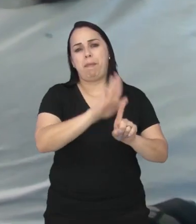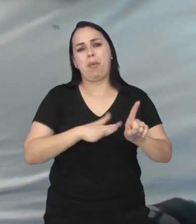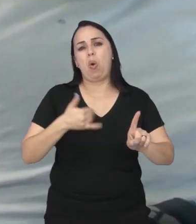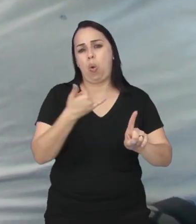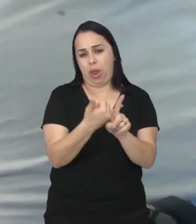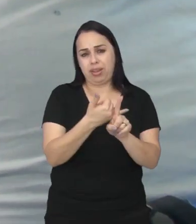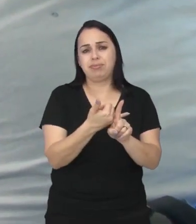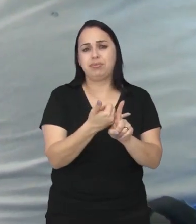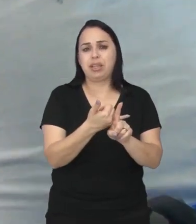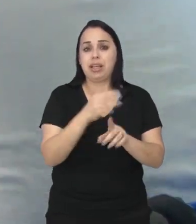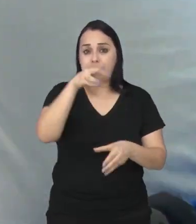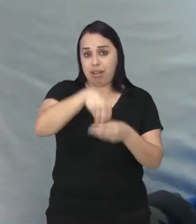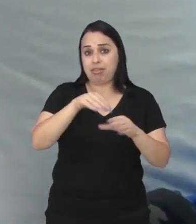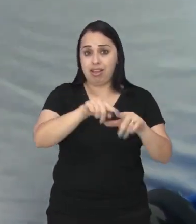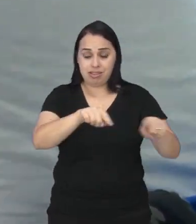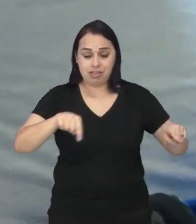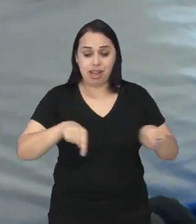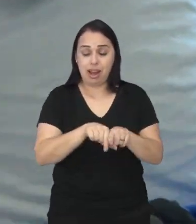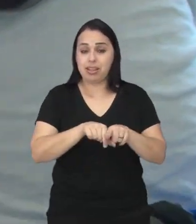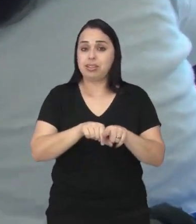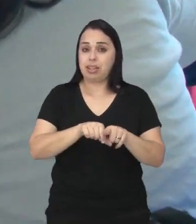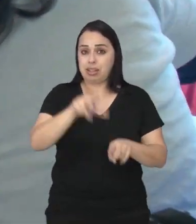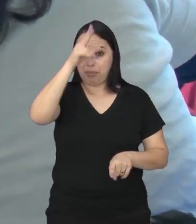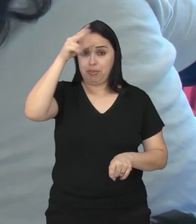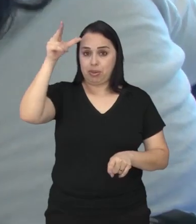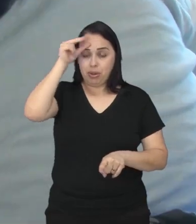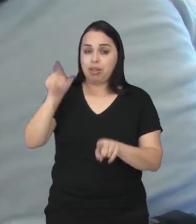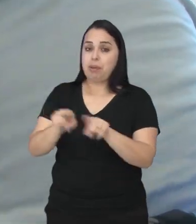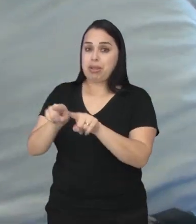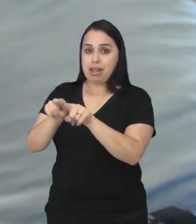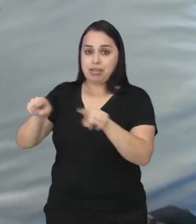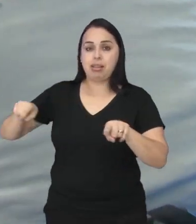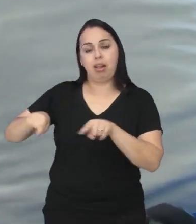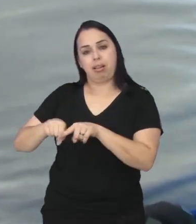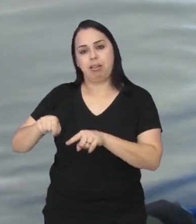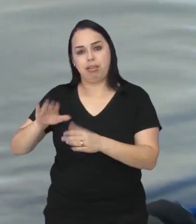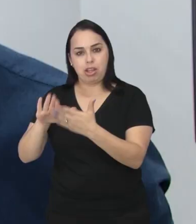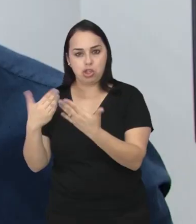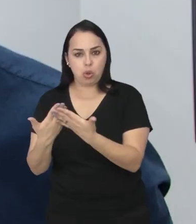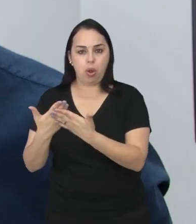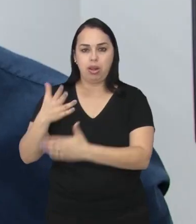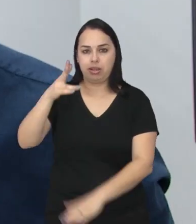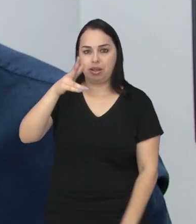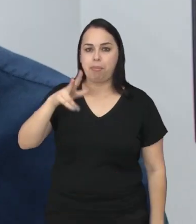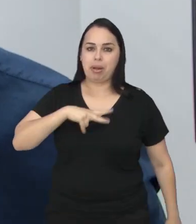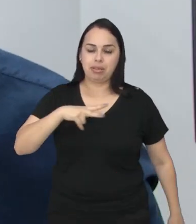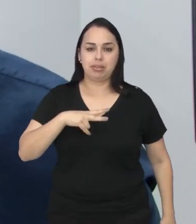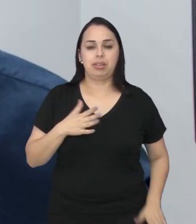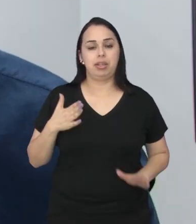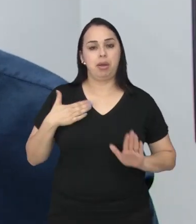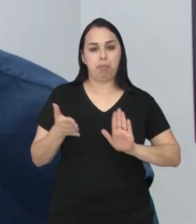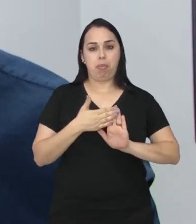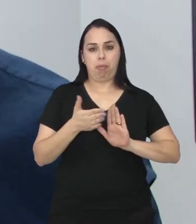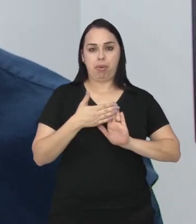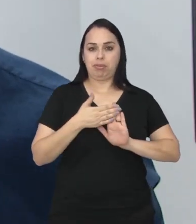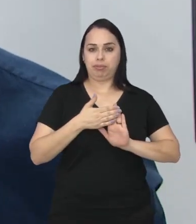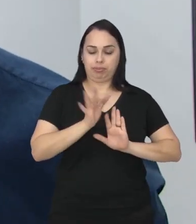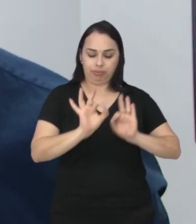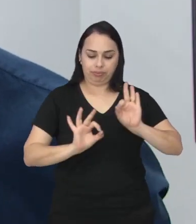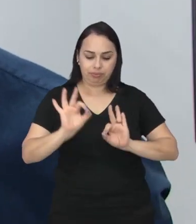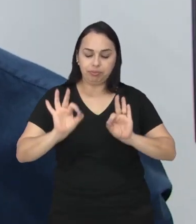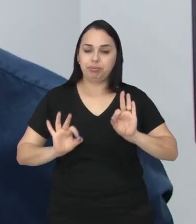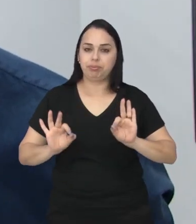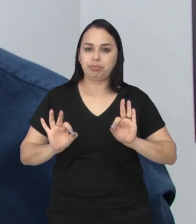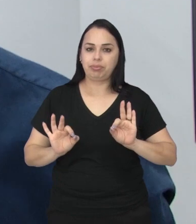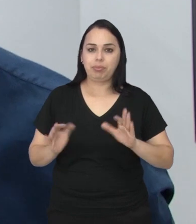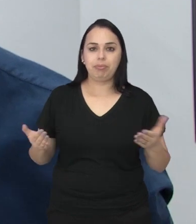anti-bullying em sala de aula nas escolas municipais e particulares de São José dos Campos. eu propus um projeto que está em tramitação na